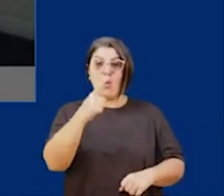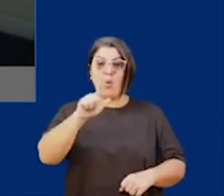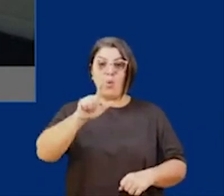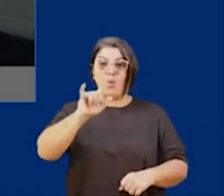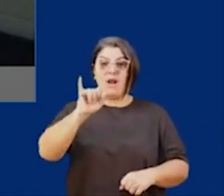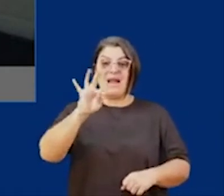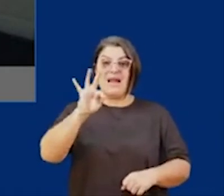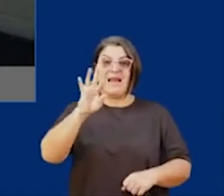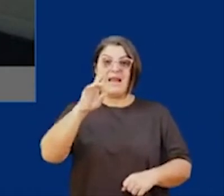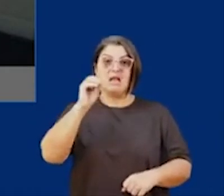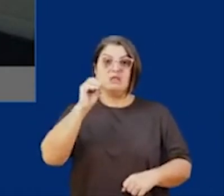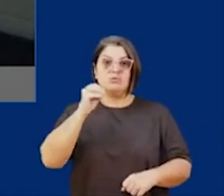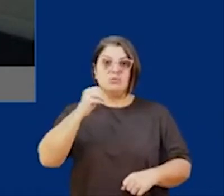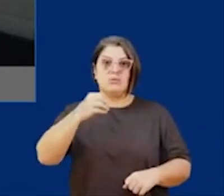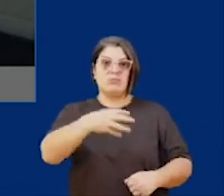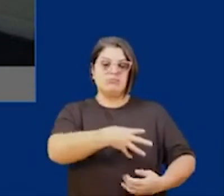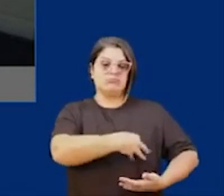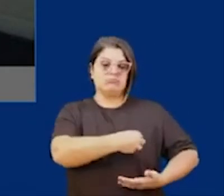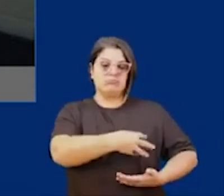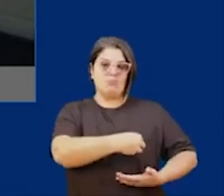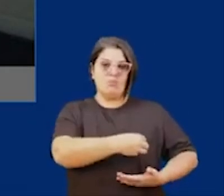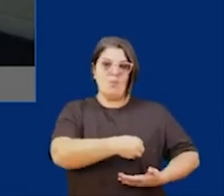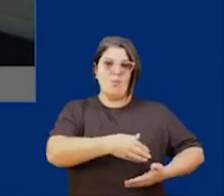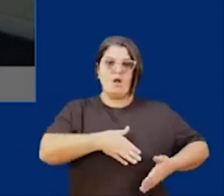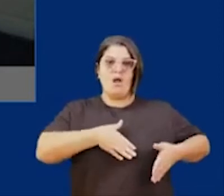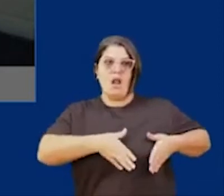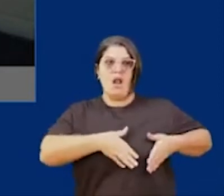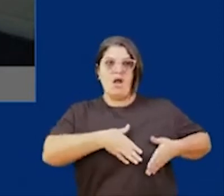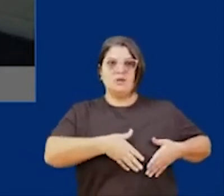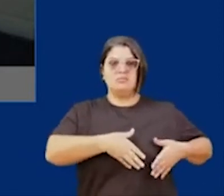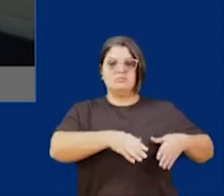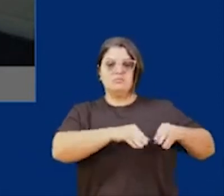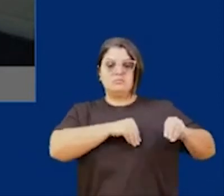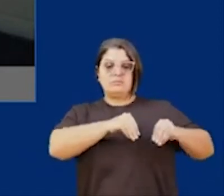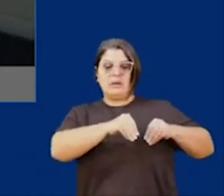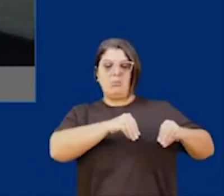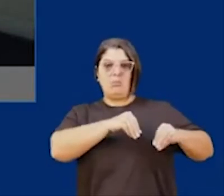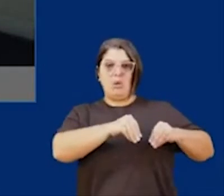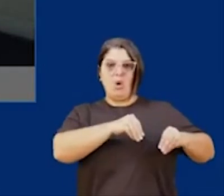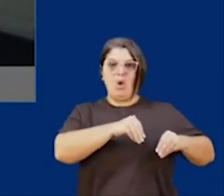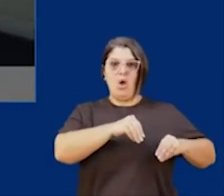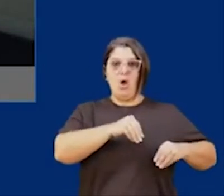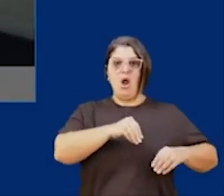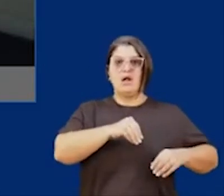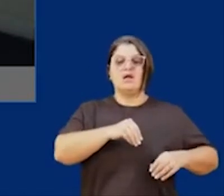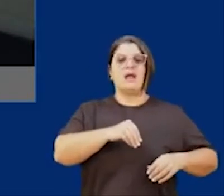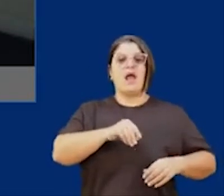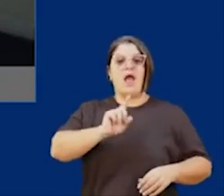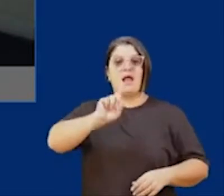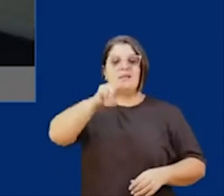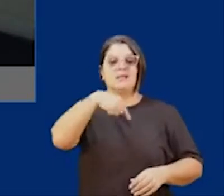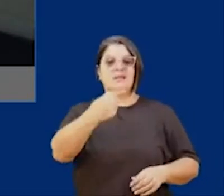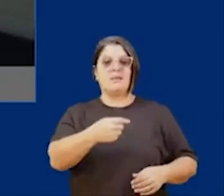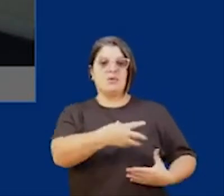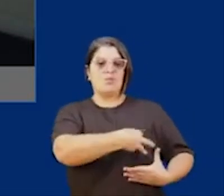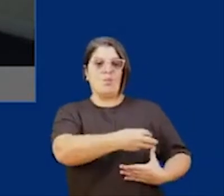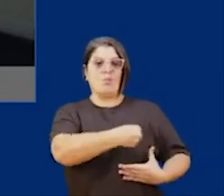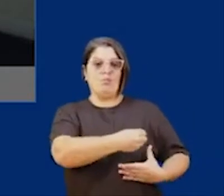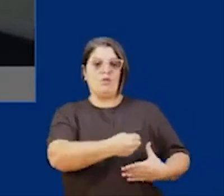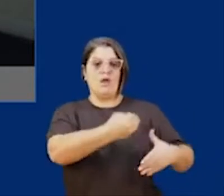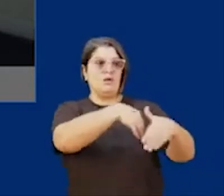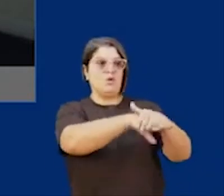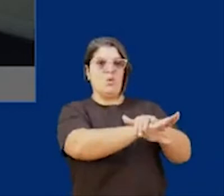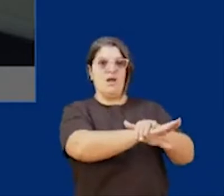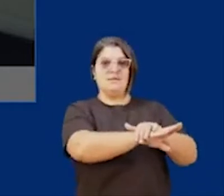primeiro leite tirar sempre para ele, para a mama estar mais mole, e daí eu consegui fazer a pega, e parece que o bebê nunca vai aprender, você fala, meu Deus, eu vou ficar